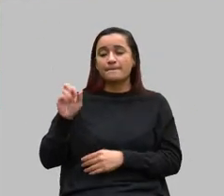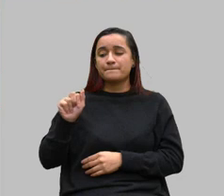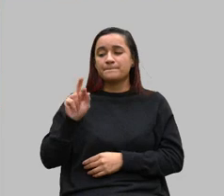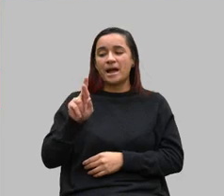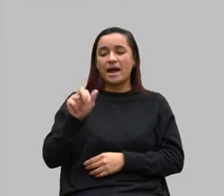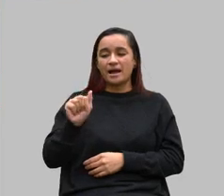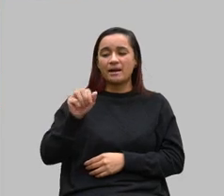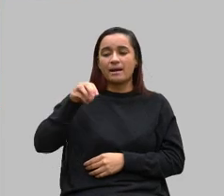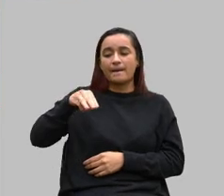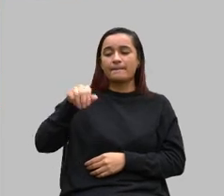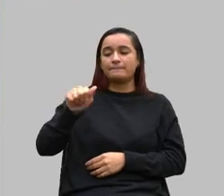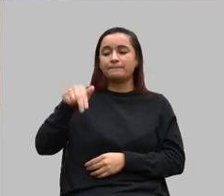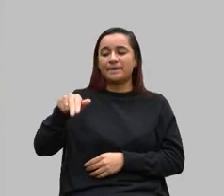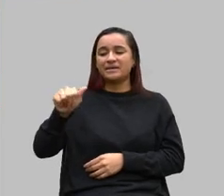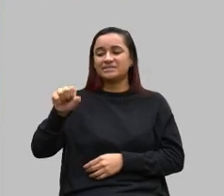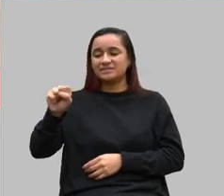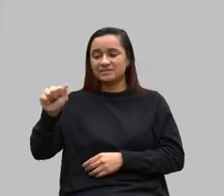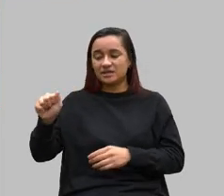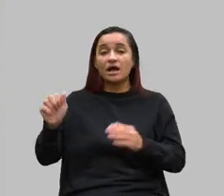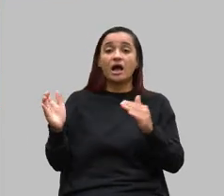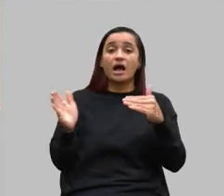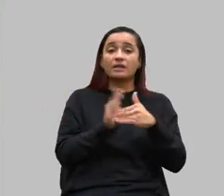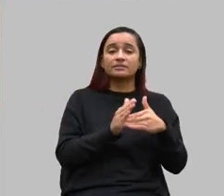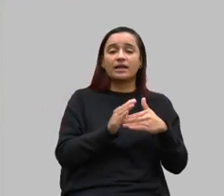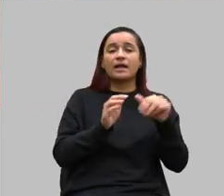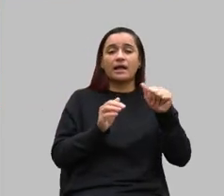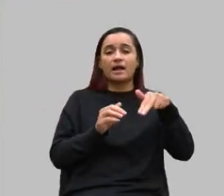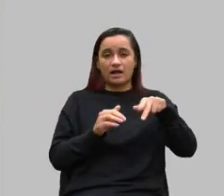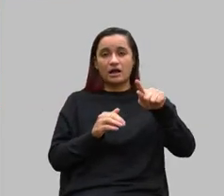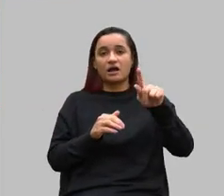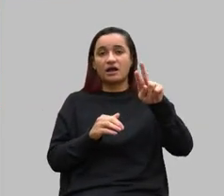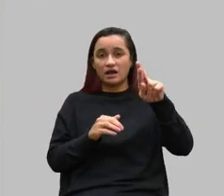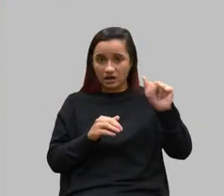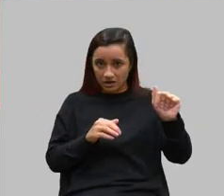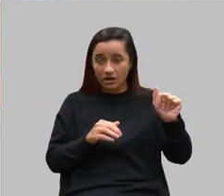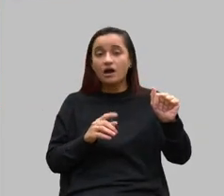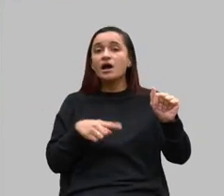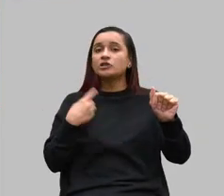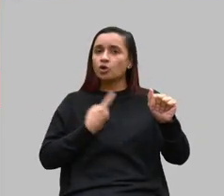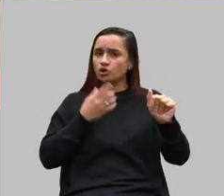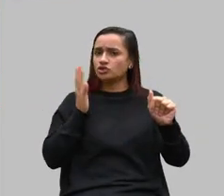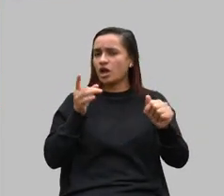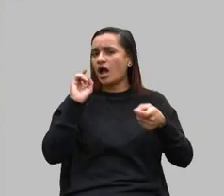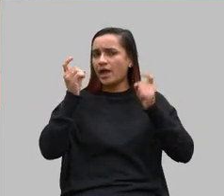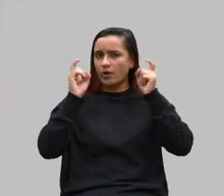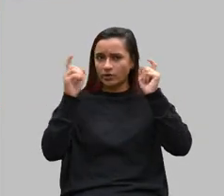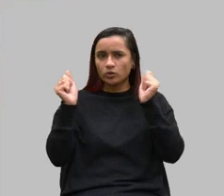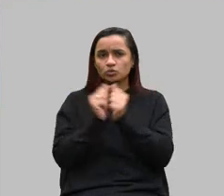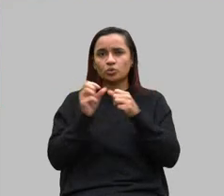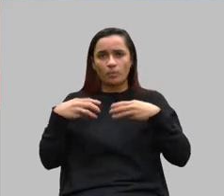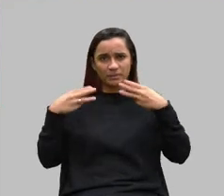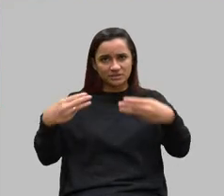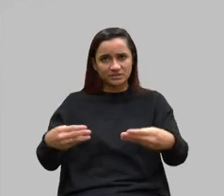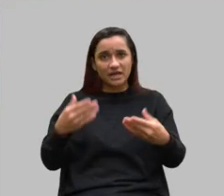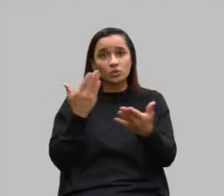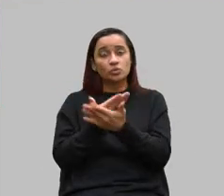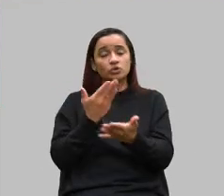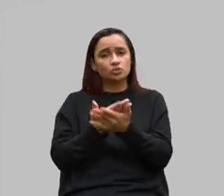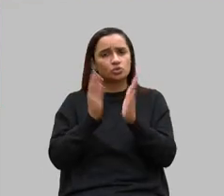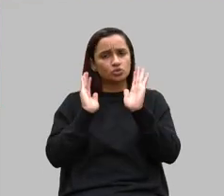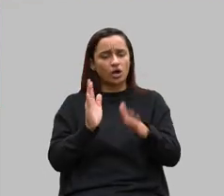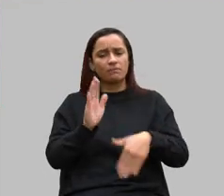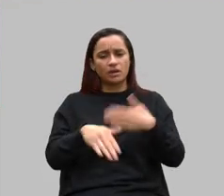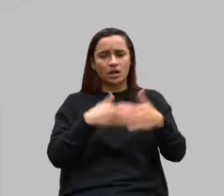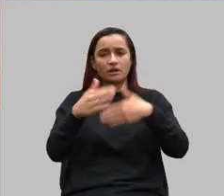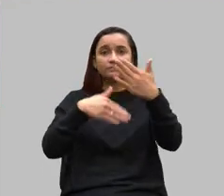eh temos tido uma série de reuniões eh eh com o ministério e os estudos estão bem avançados não é o